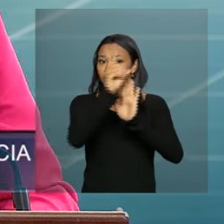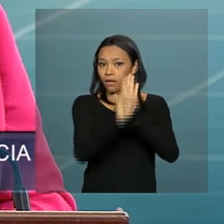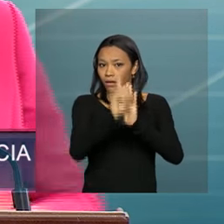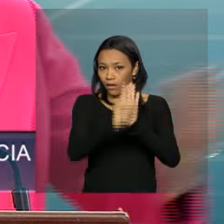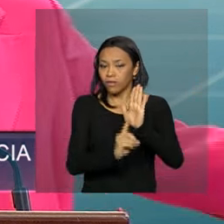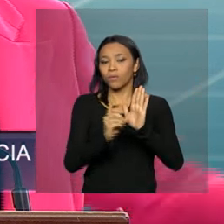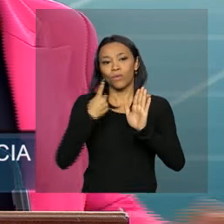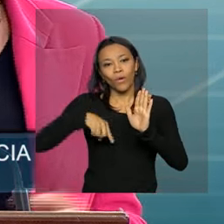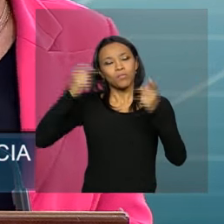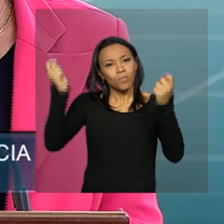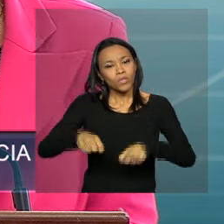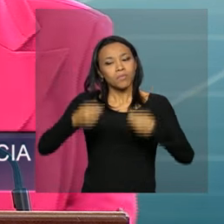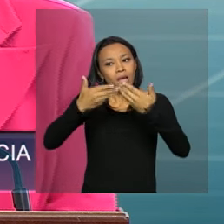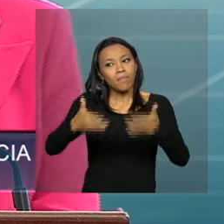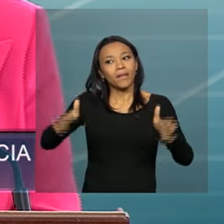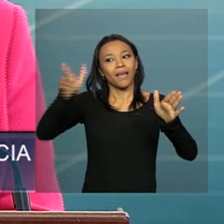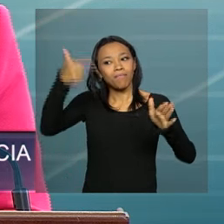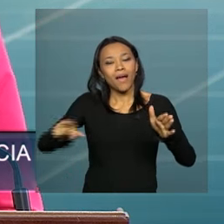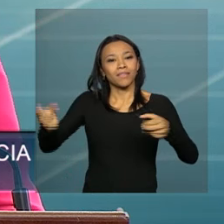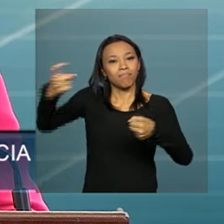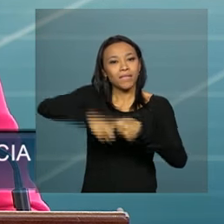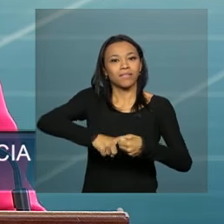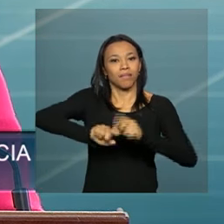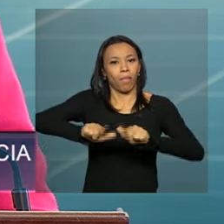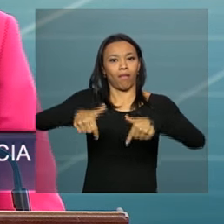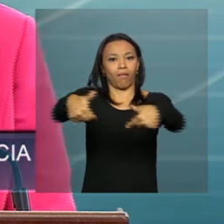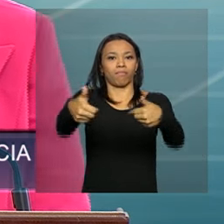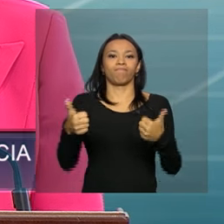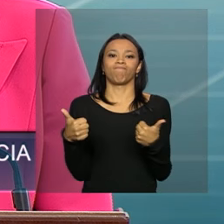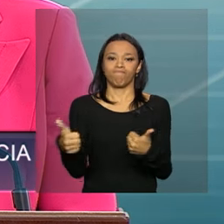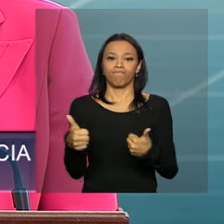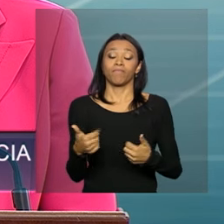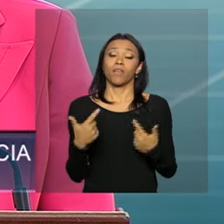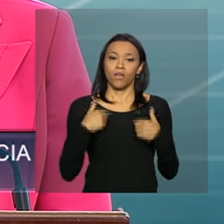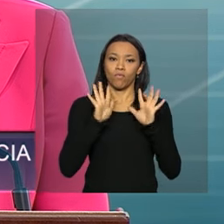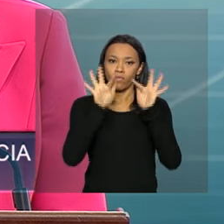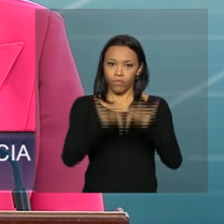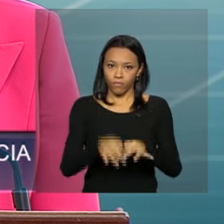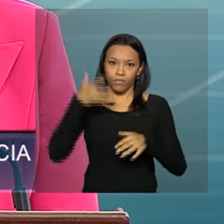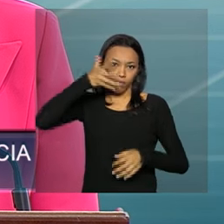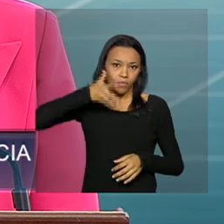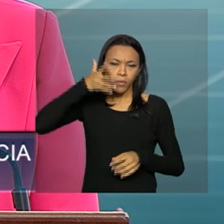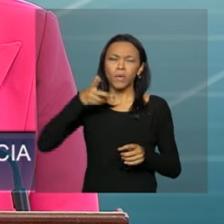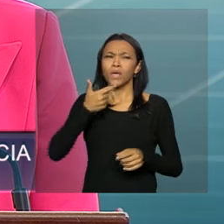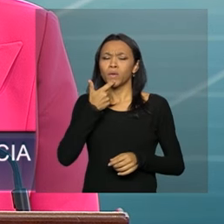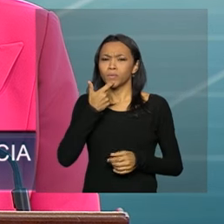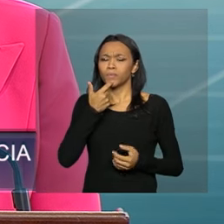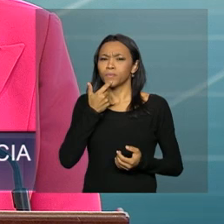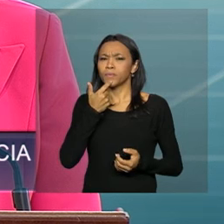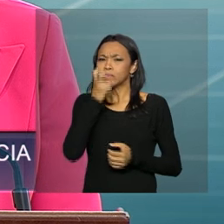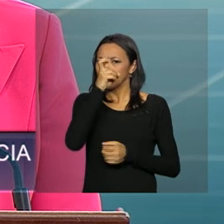possamos ampliar ainda mais a nossa parceria. Eu finalizo dizendo o seguinte: eu tive nos